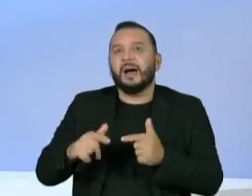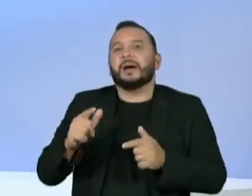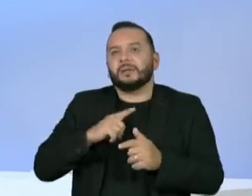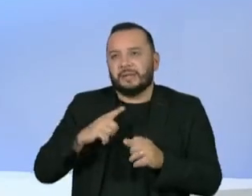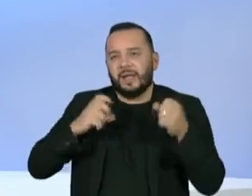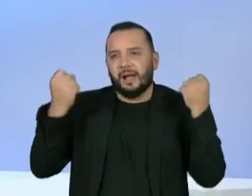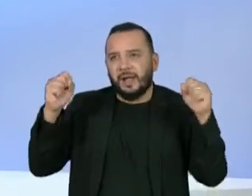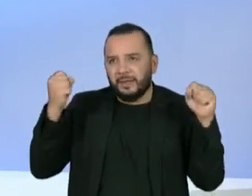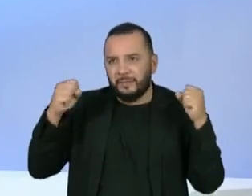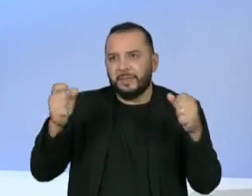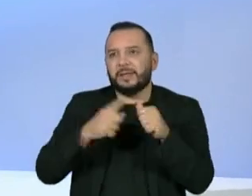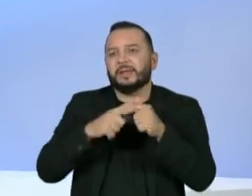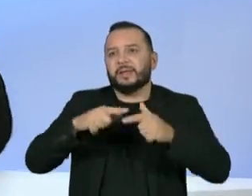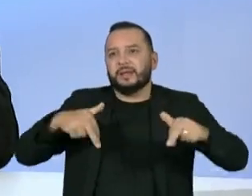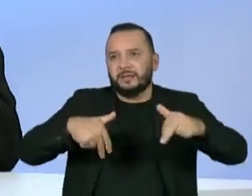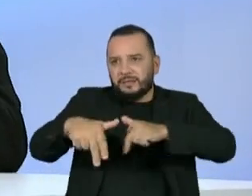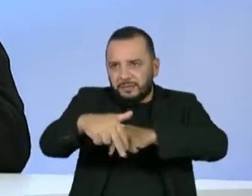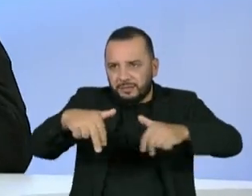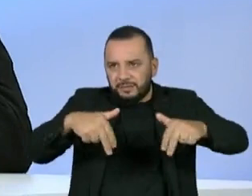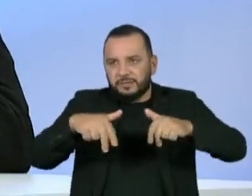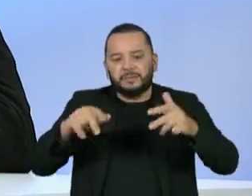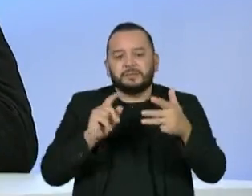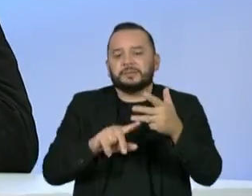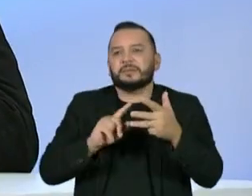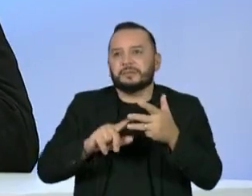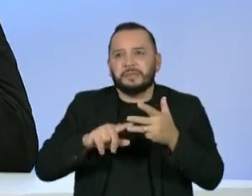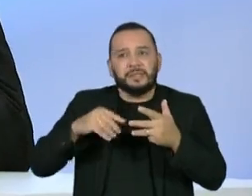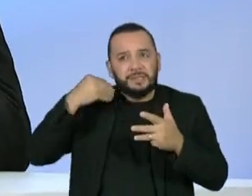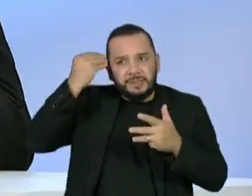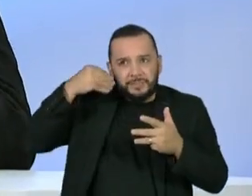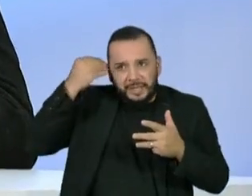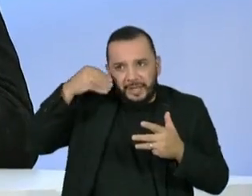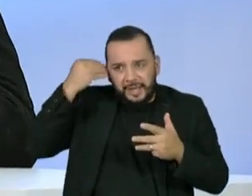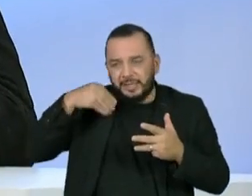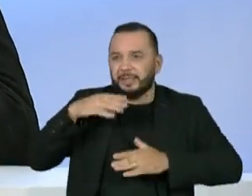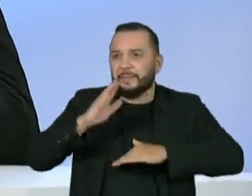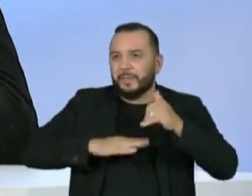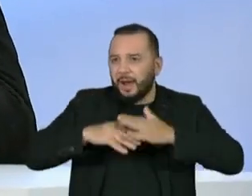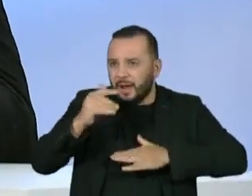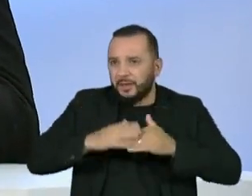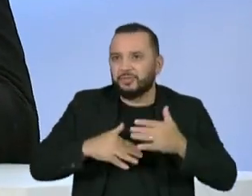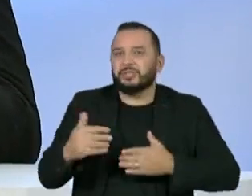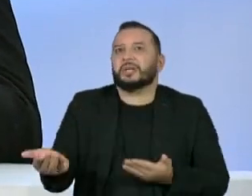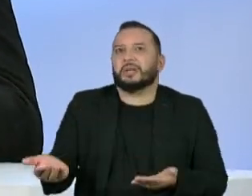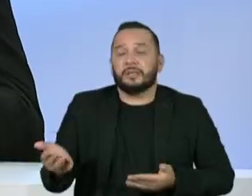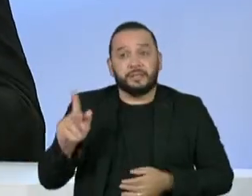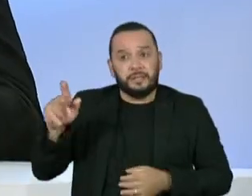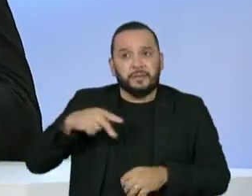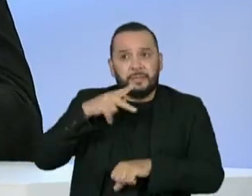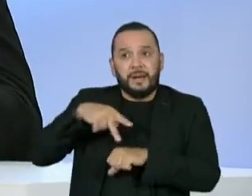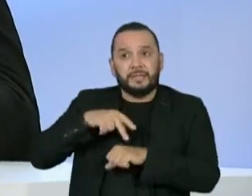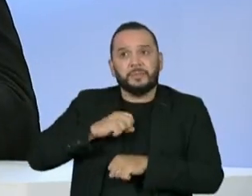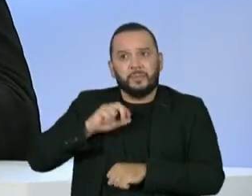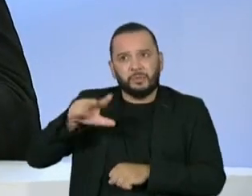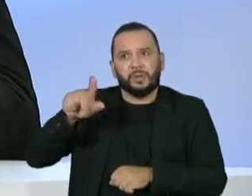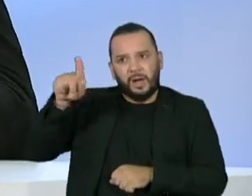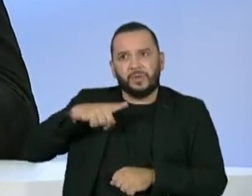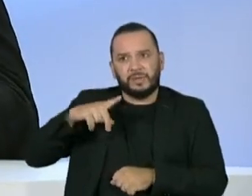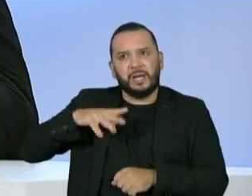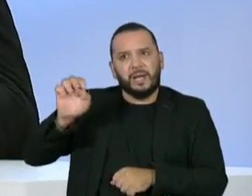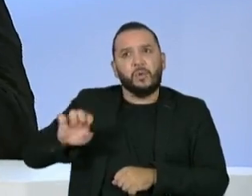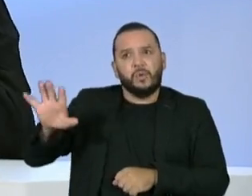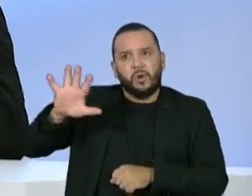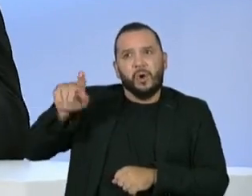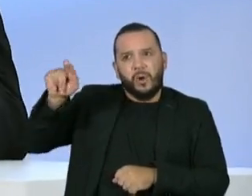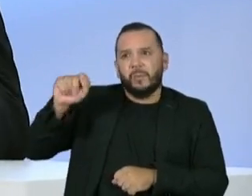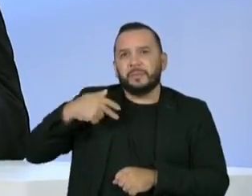da junção da prática e da experiência escolar, digamos. E Portugal é a Liga da Europa que